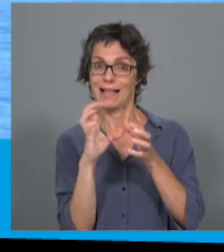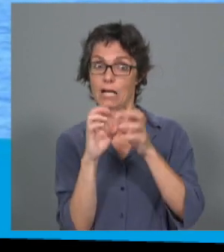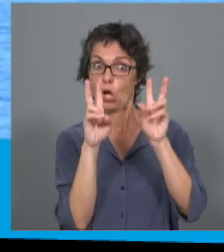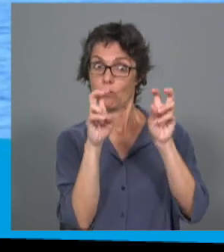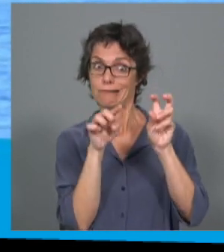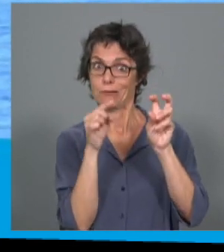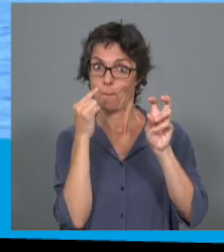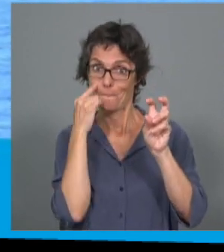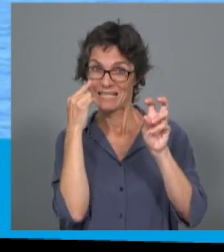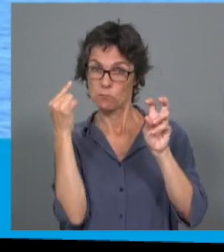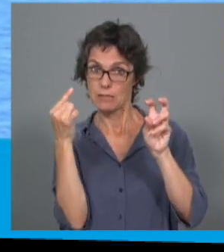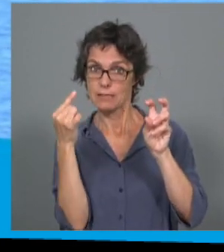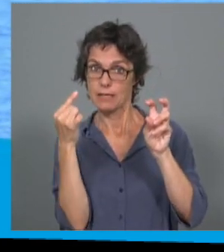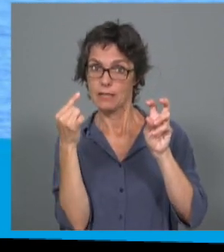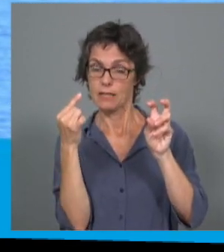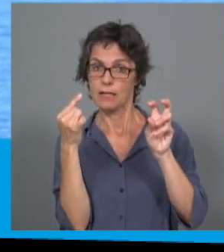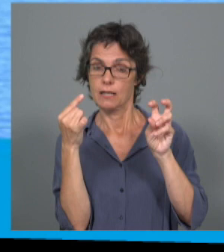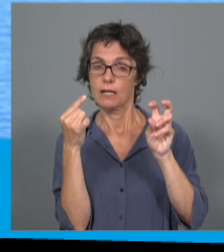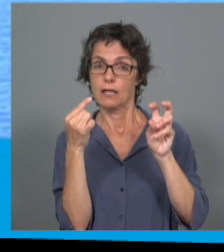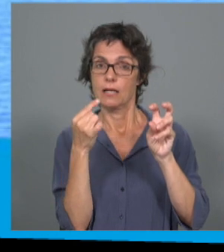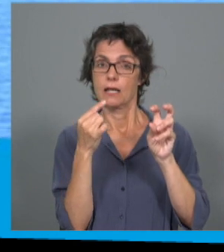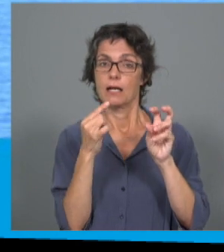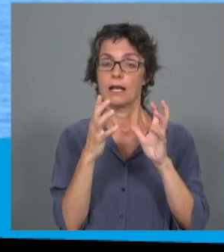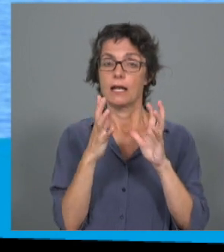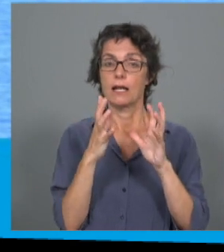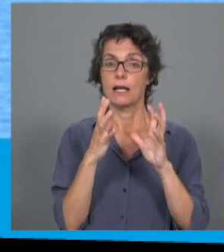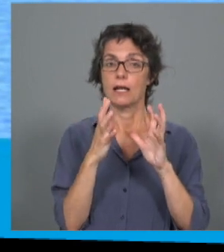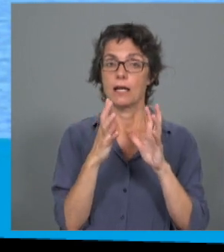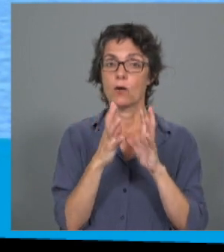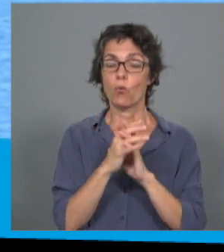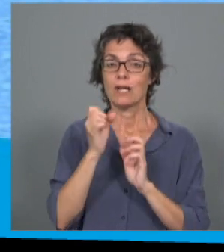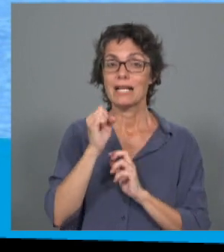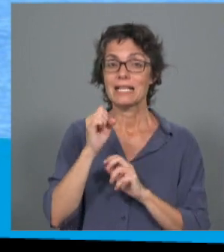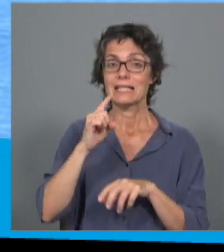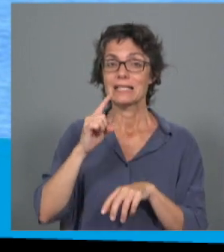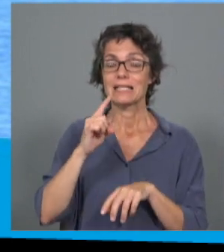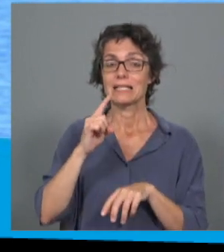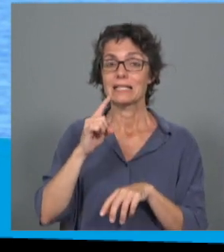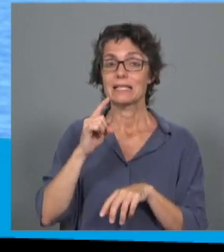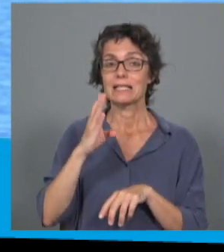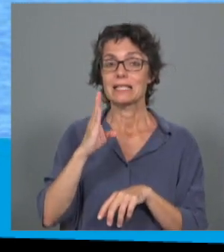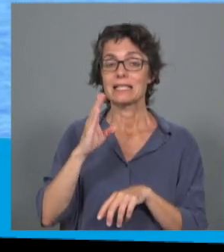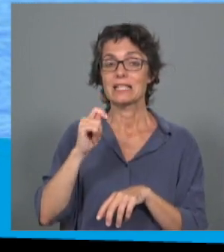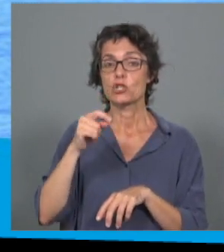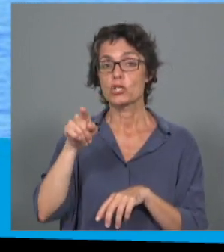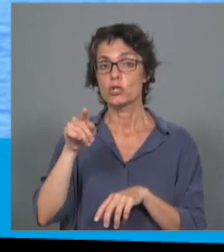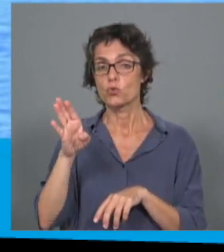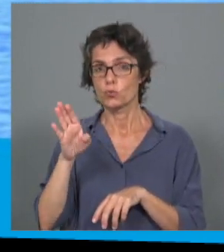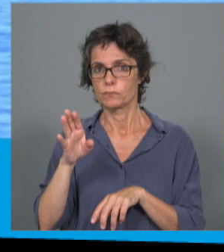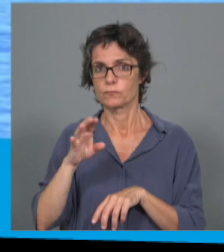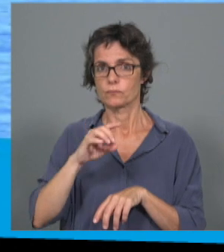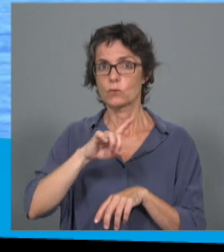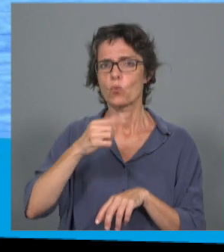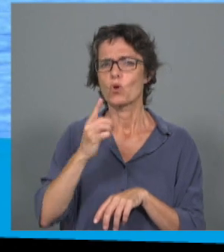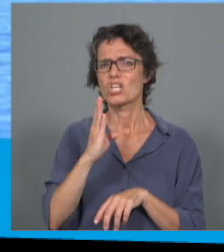muito particular e muito comum, que é a hora de Jesus. Que surge pela primeira vez, inclusivamente, nas bodas de Caná.